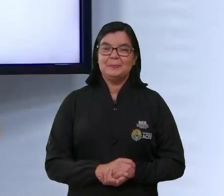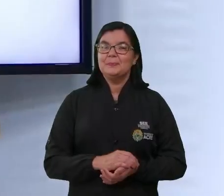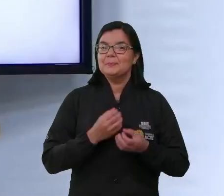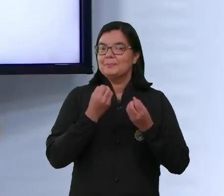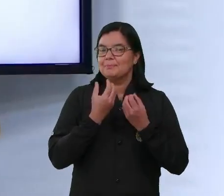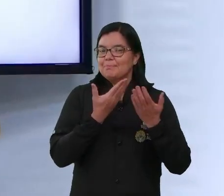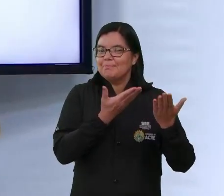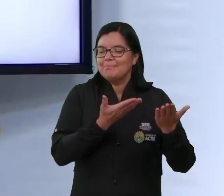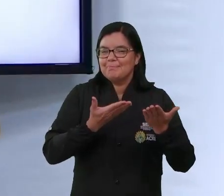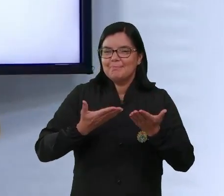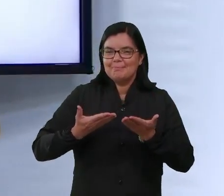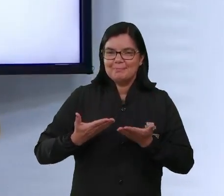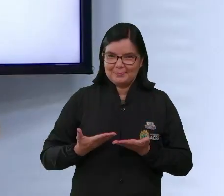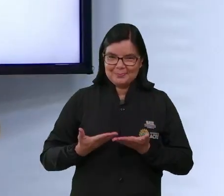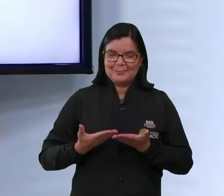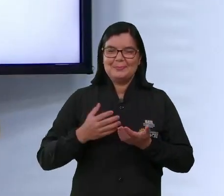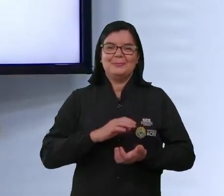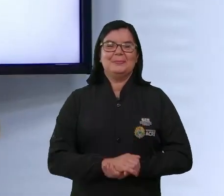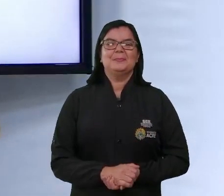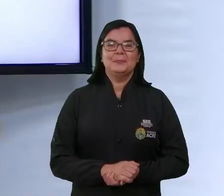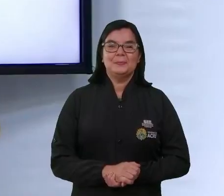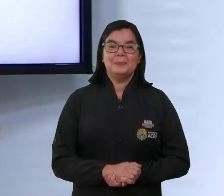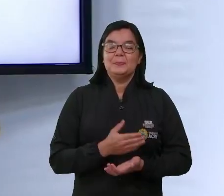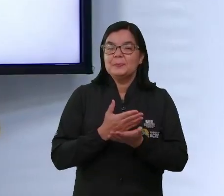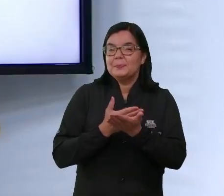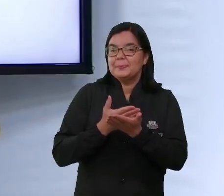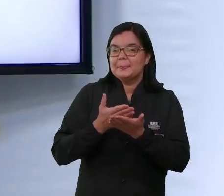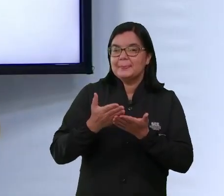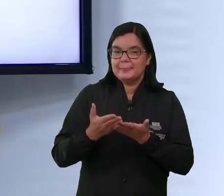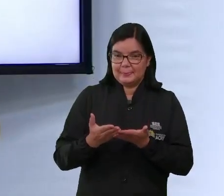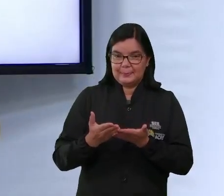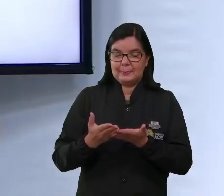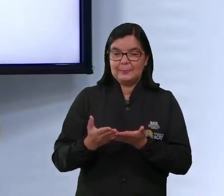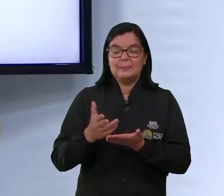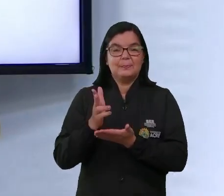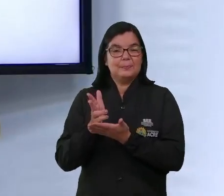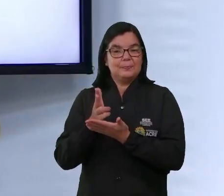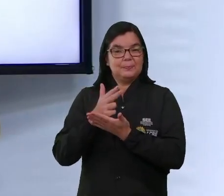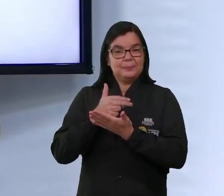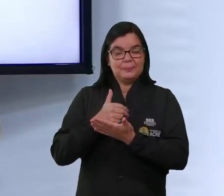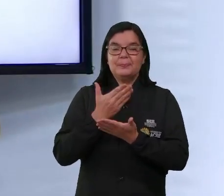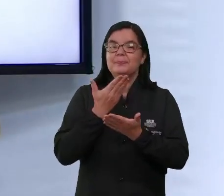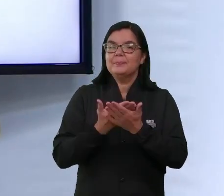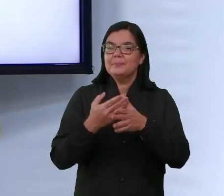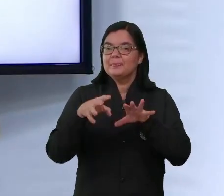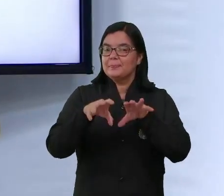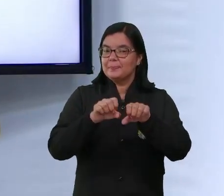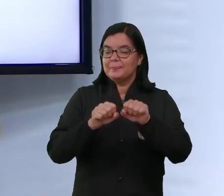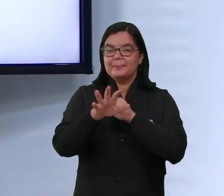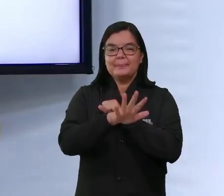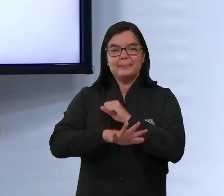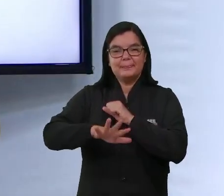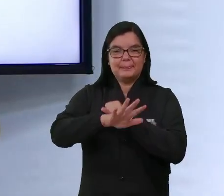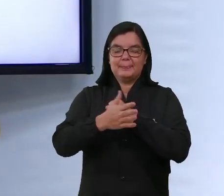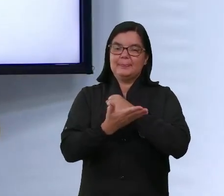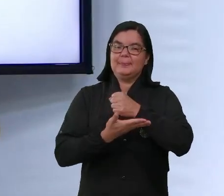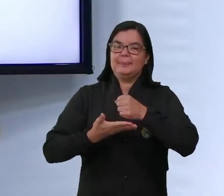Seja bem-vindo, seja bem-vinda. Está começando mais uma videoaula de formação geral